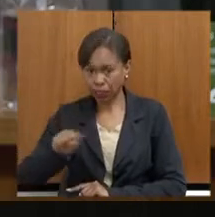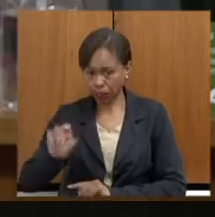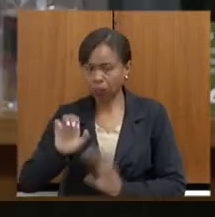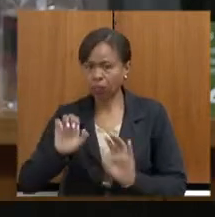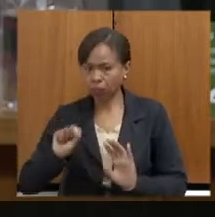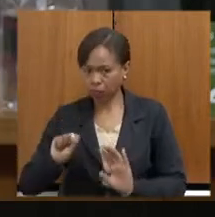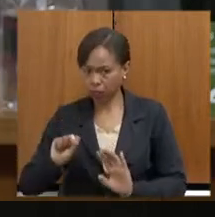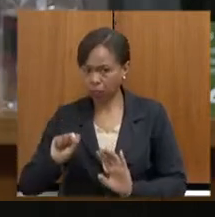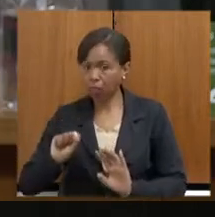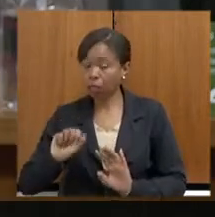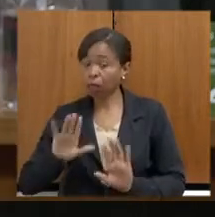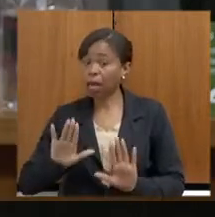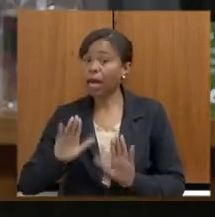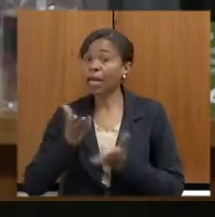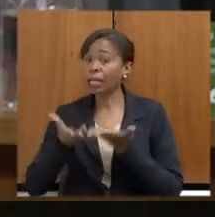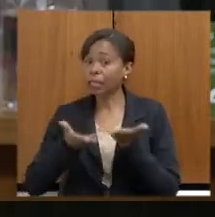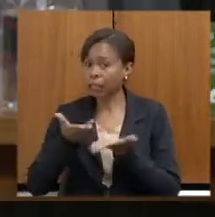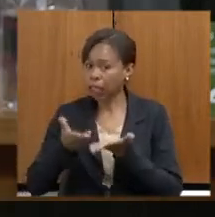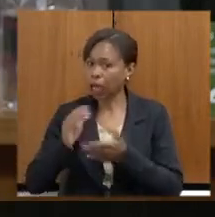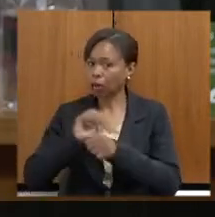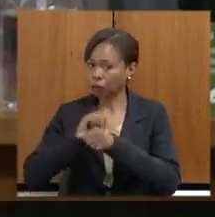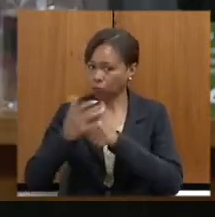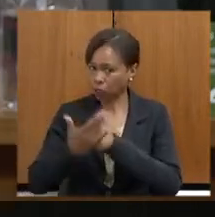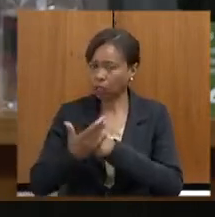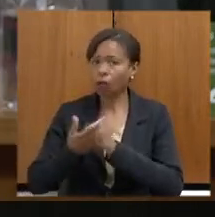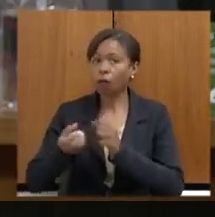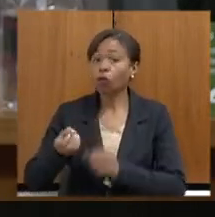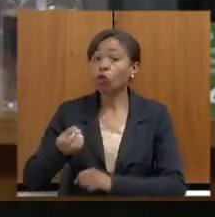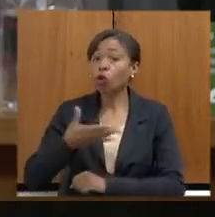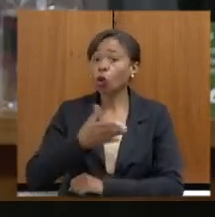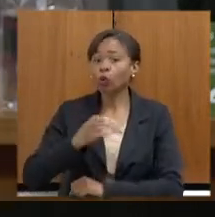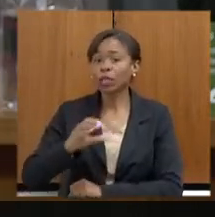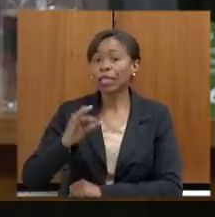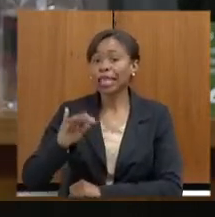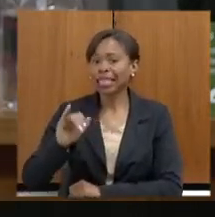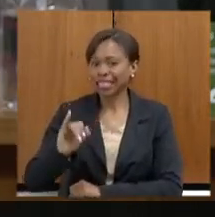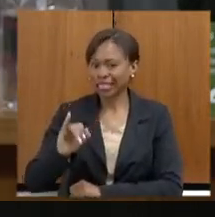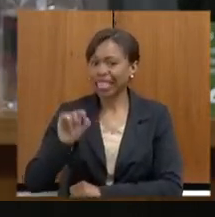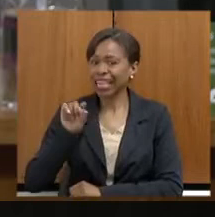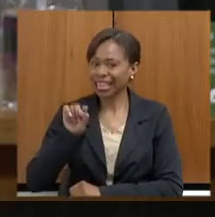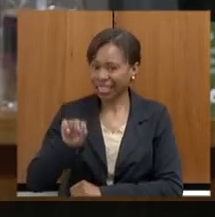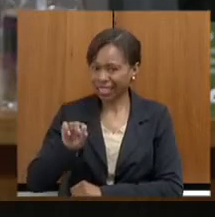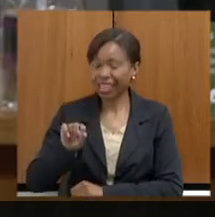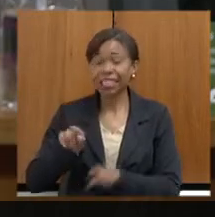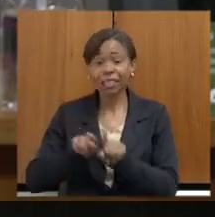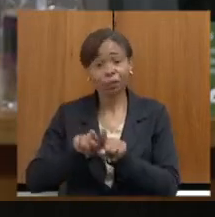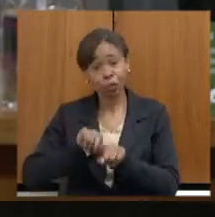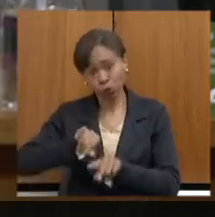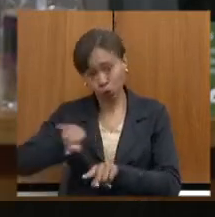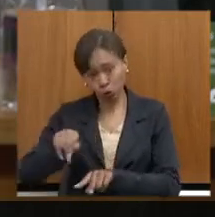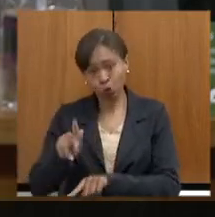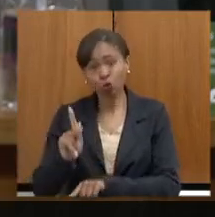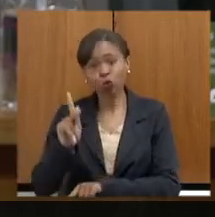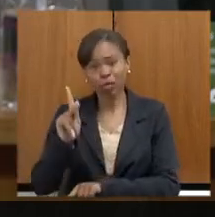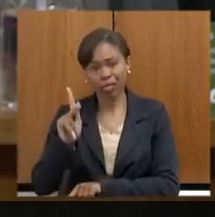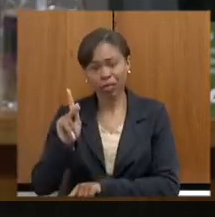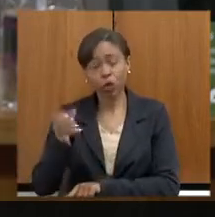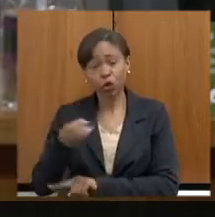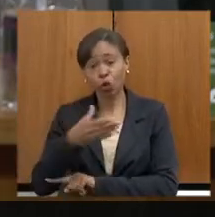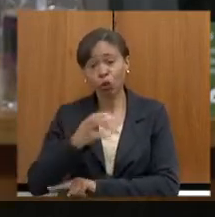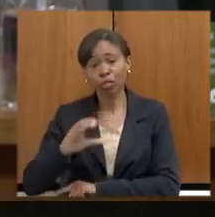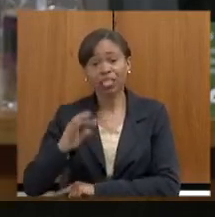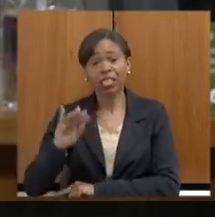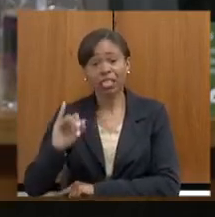convite nós fizemos o novo c é de Menezes que a obra parada um novo CD do Júlio e Júlia foi todo vocacionado